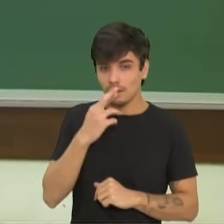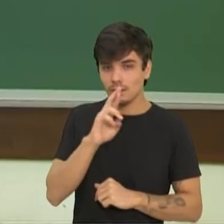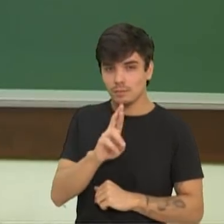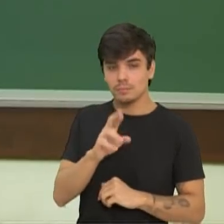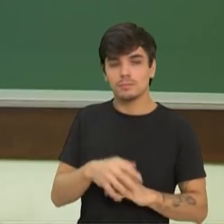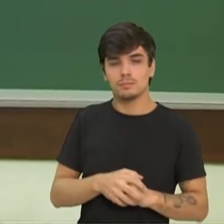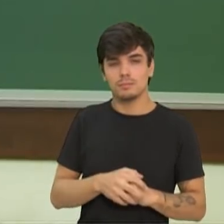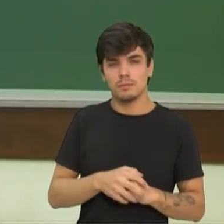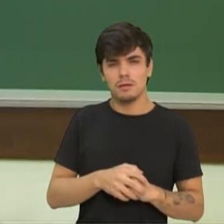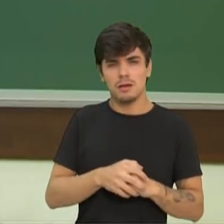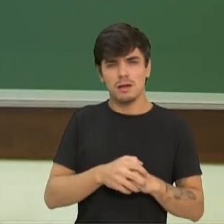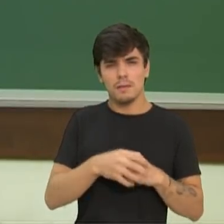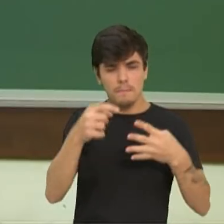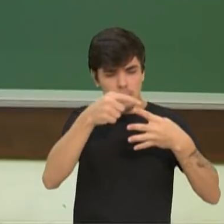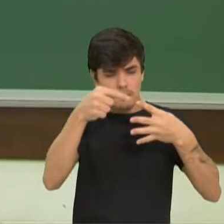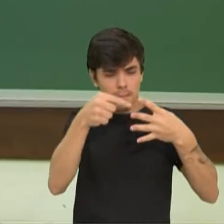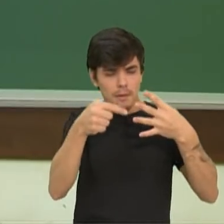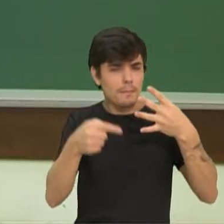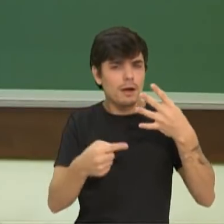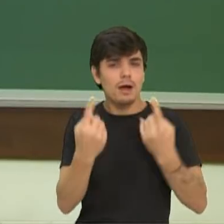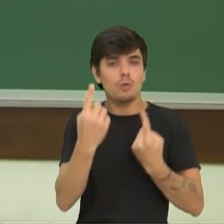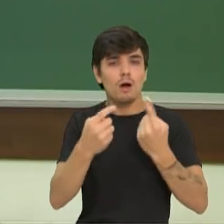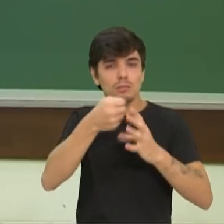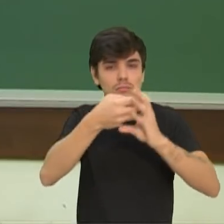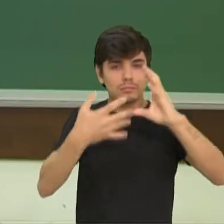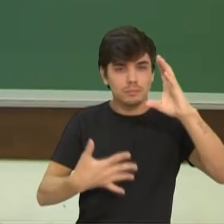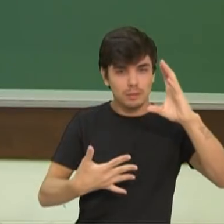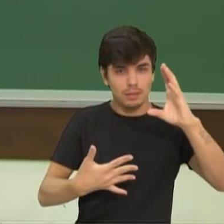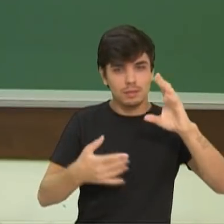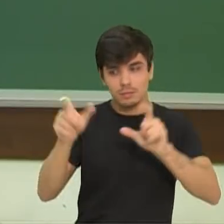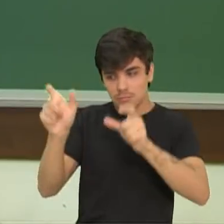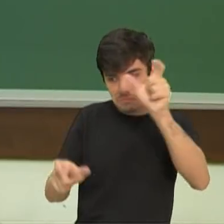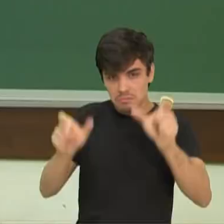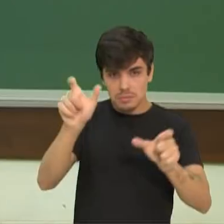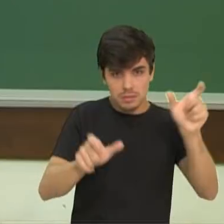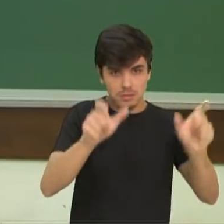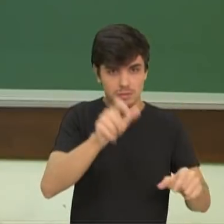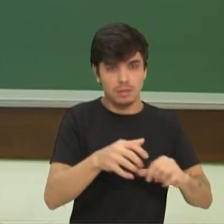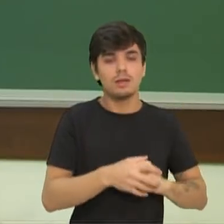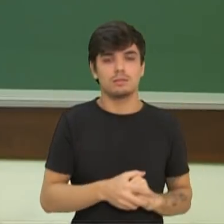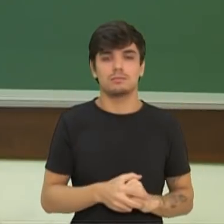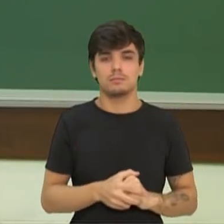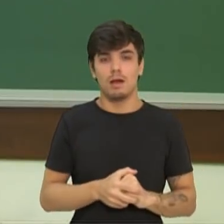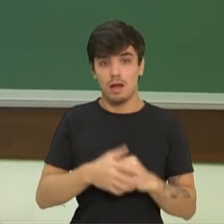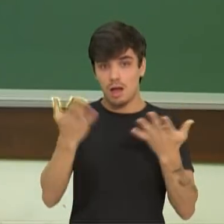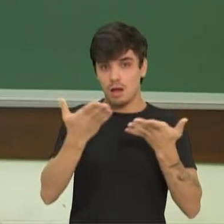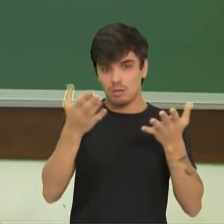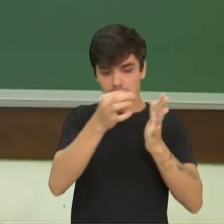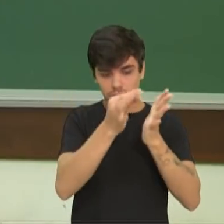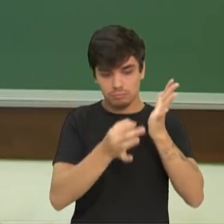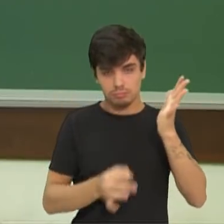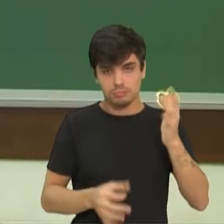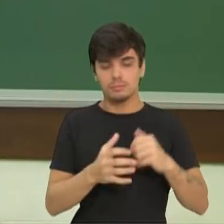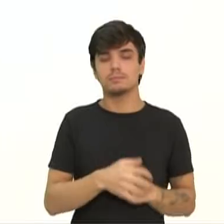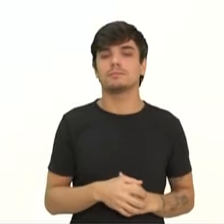Respondeu, destacou ali quais são as características desses personagens? Então vamos corrigir.